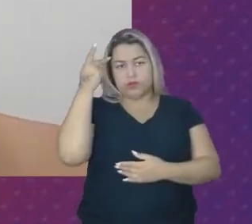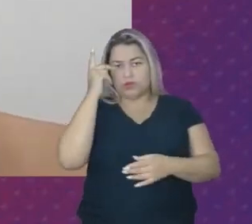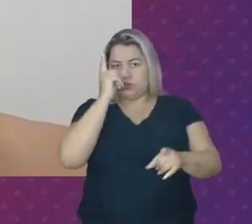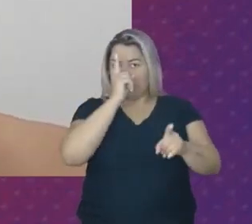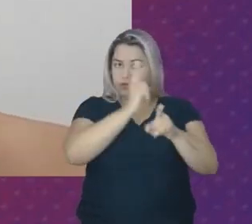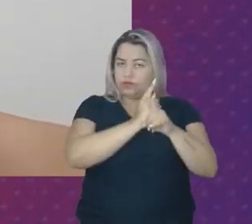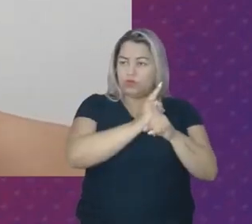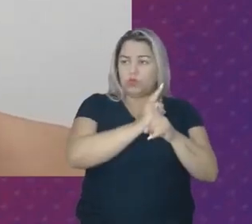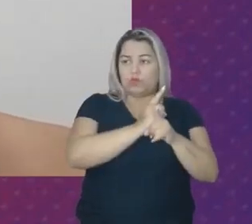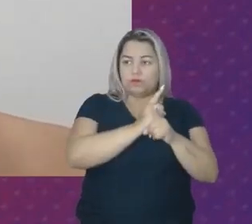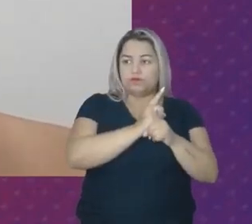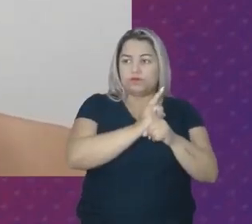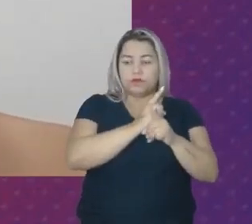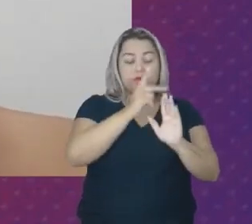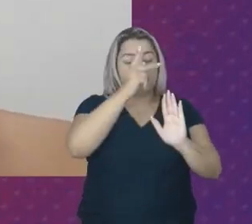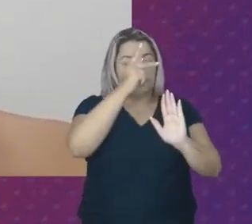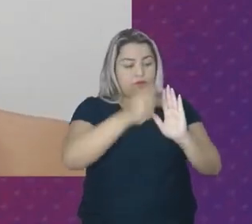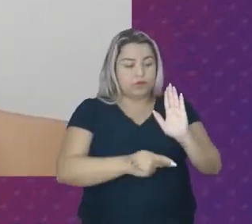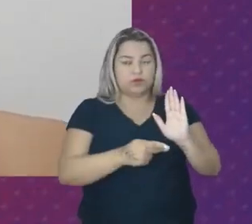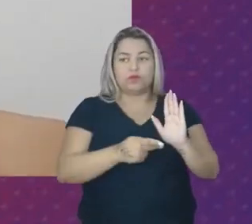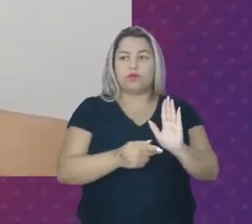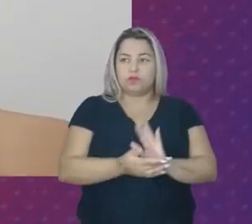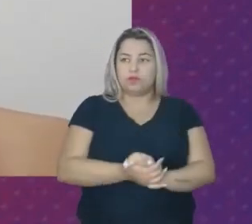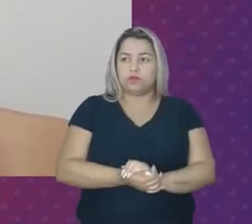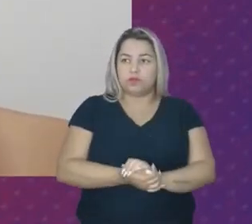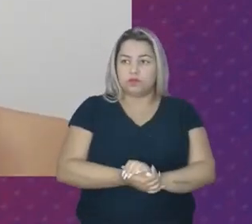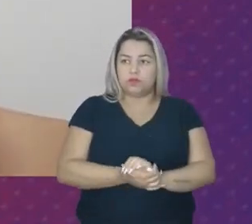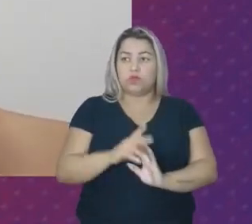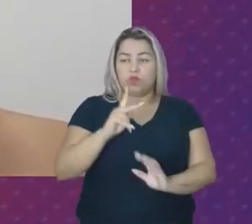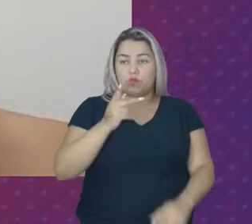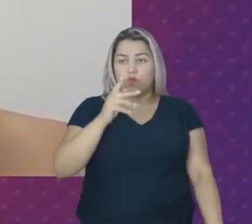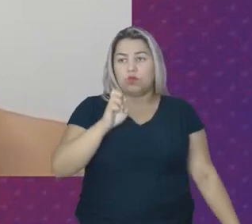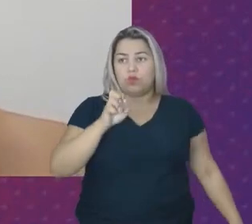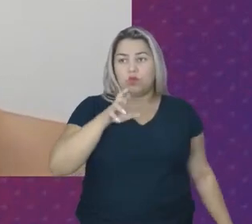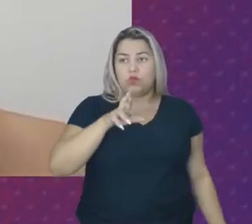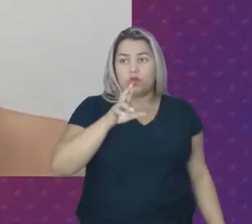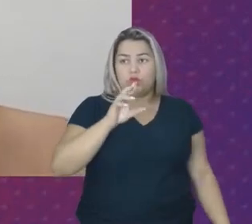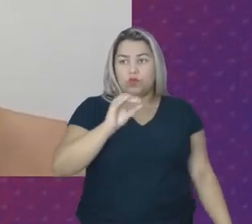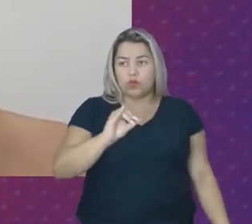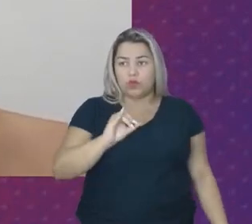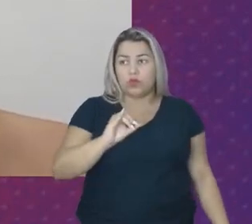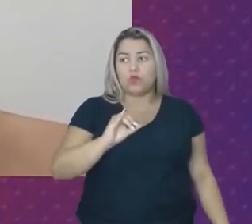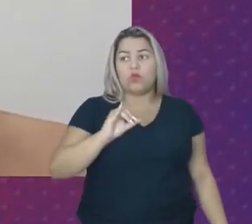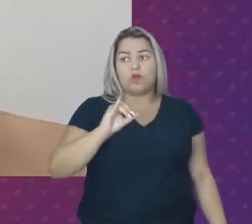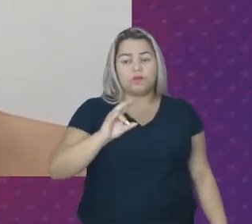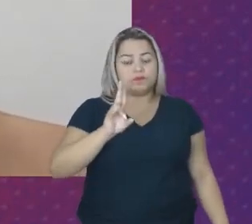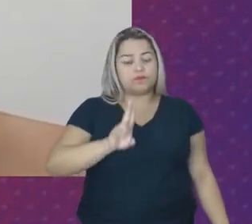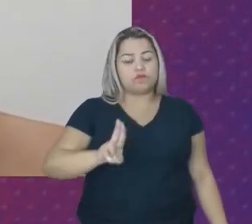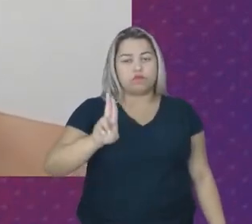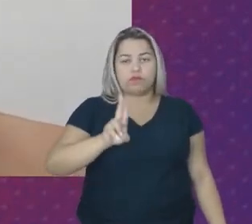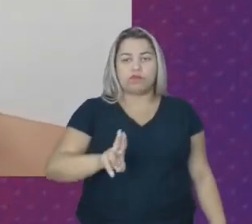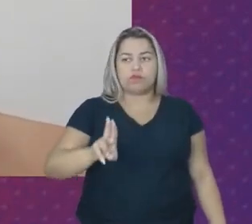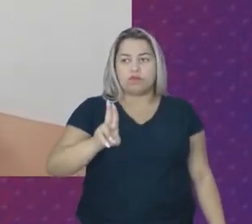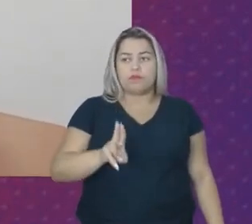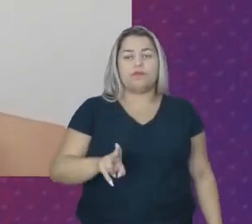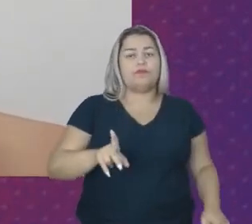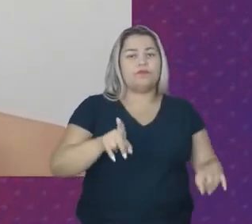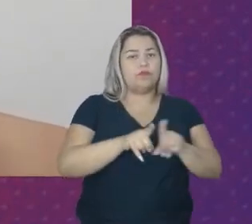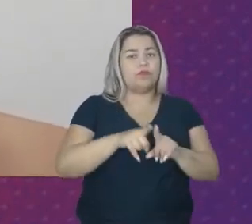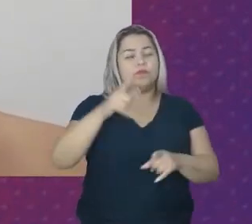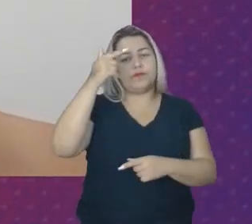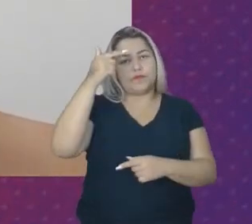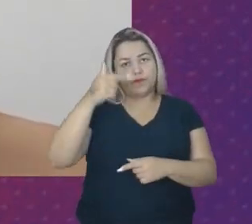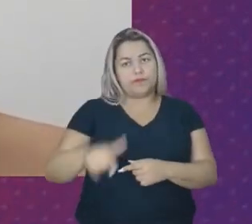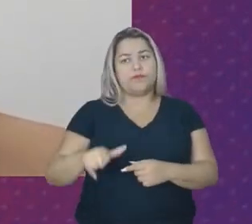identificar com aquele projeto. Então, o herói é muito utilizado, mas ele sempre vem ali carregado junto com